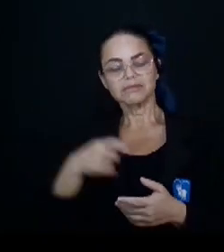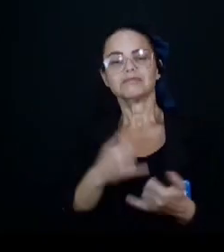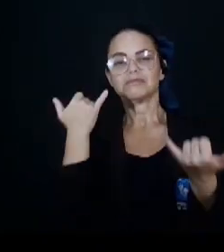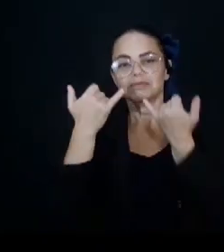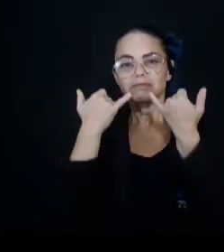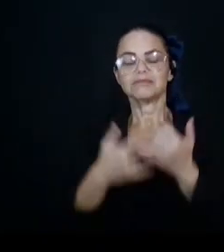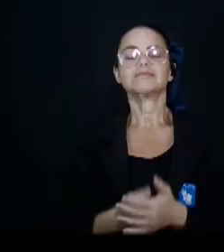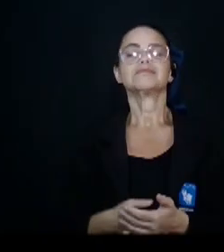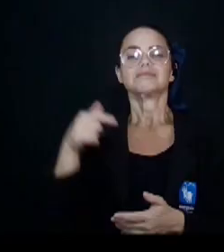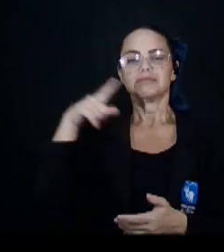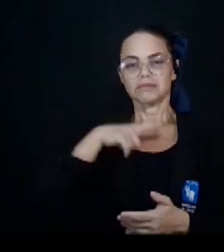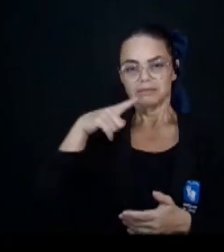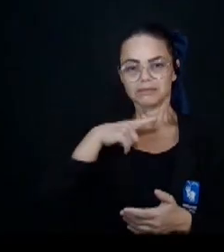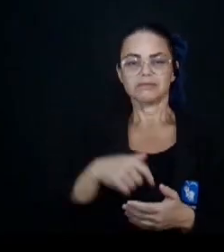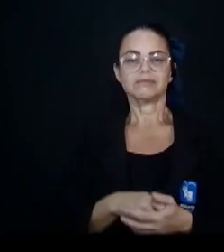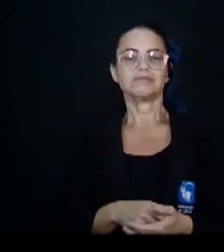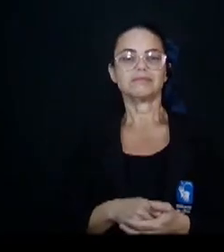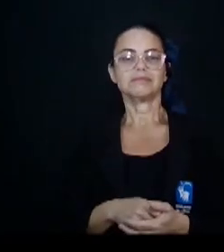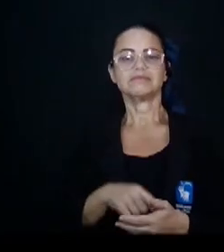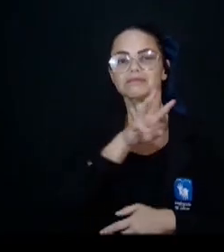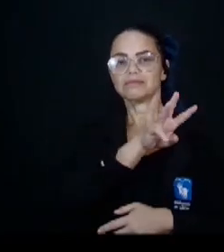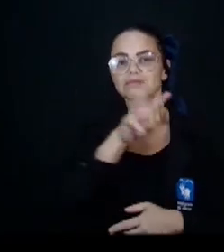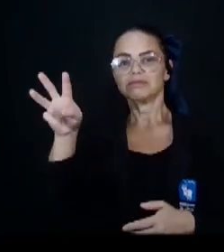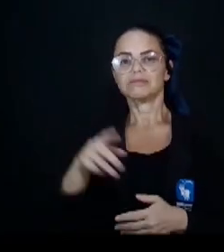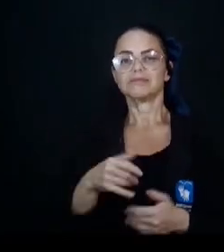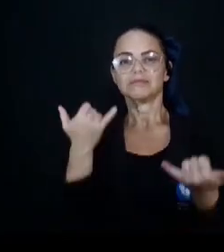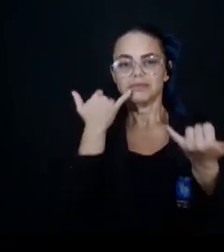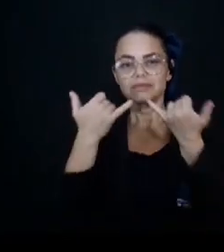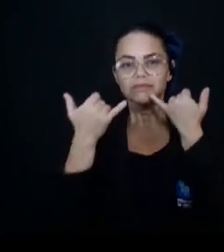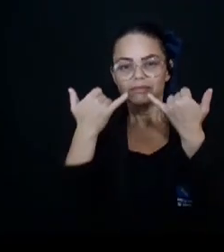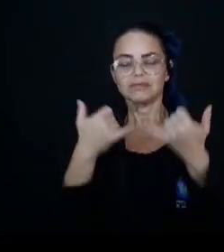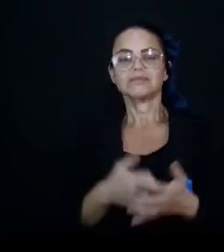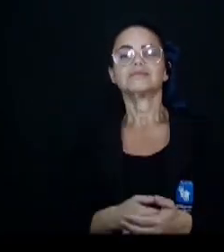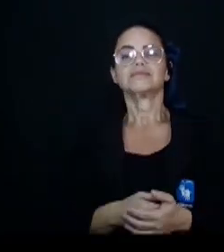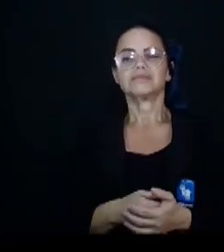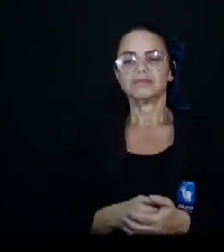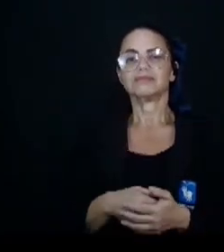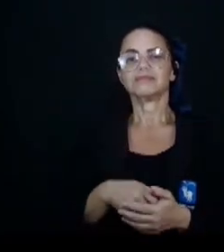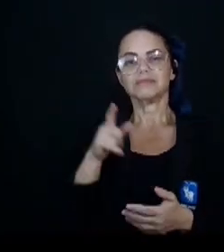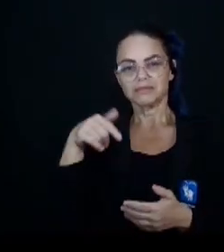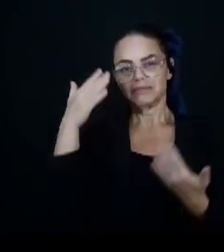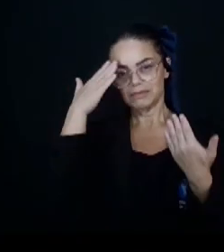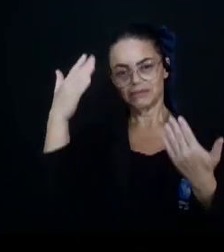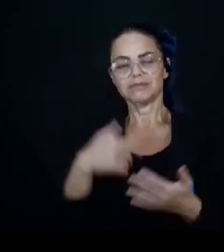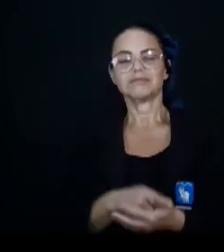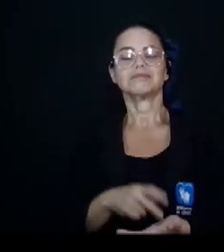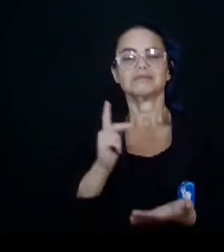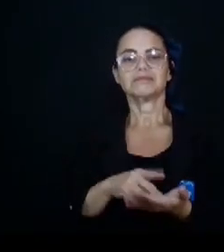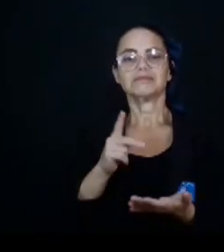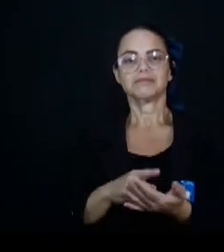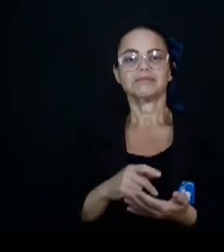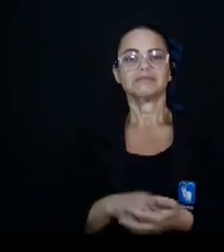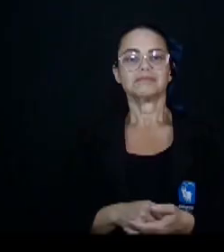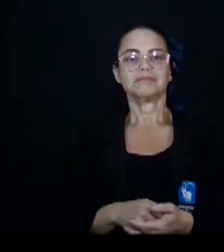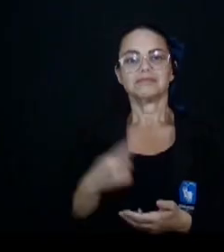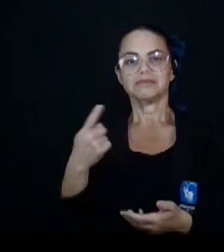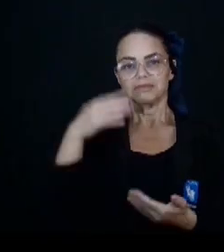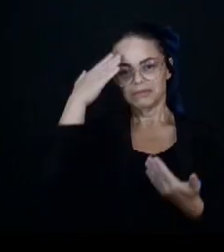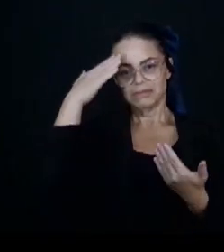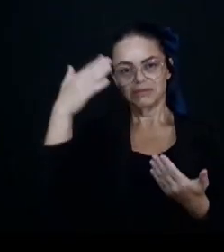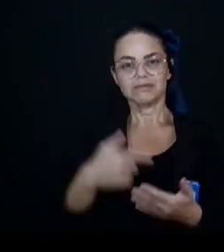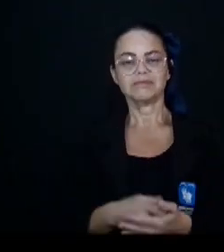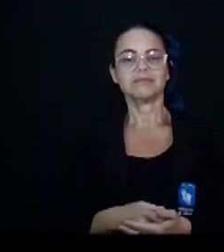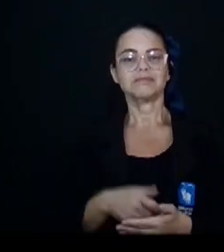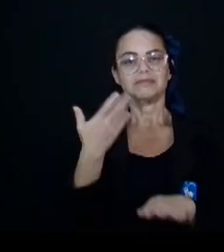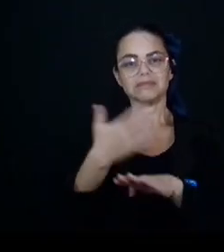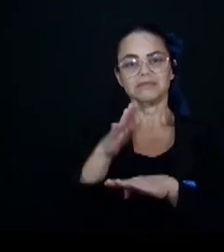um site com informações. Então é isso, obrigado mesmo. Tá certo, nós que agradecemos a sua participação,